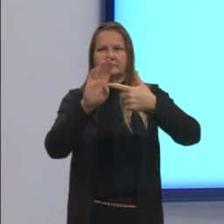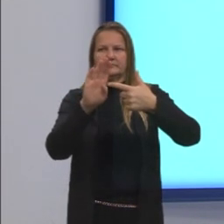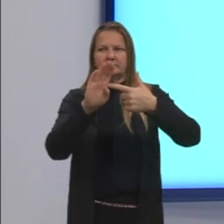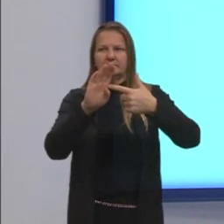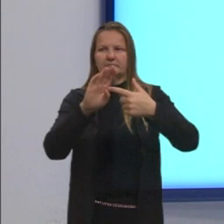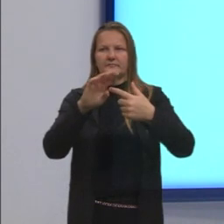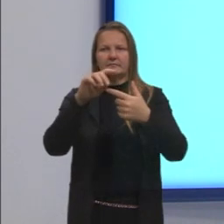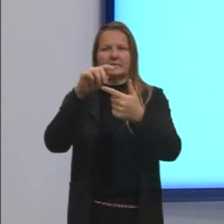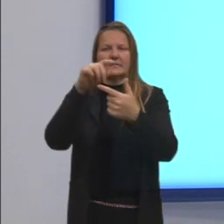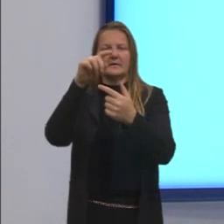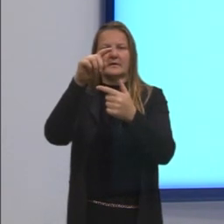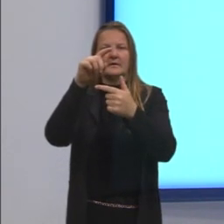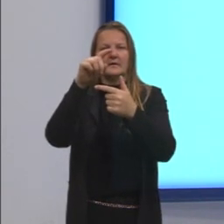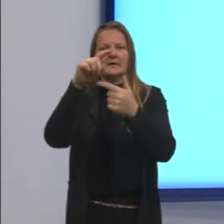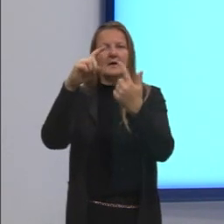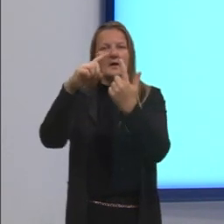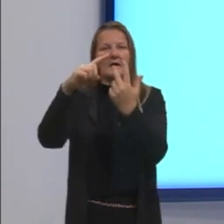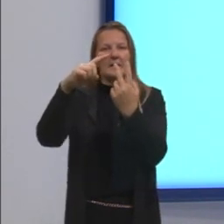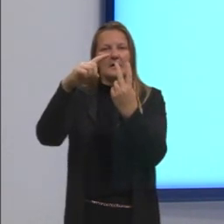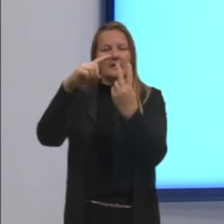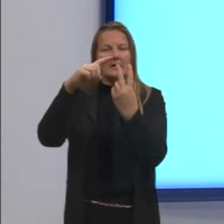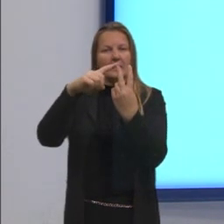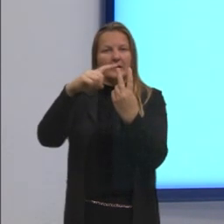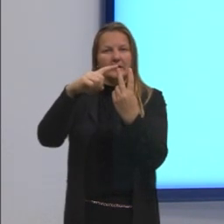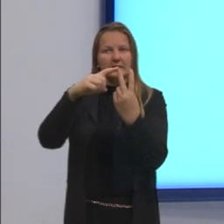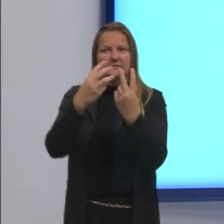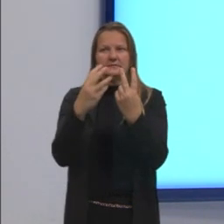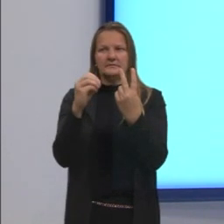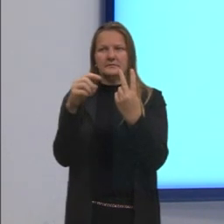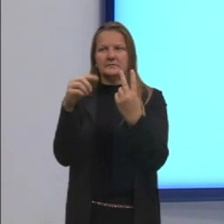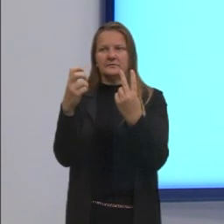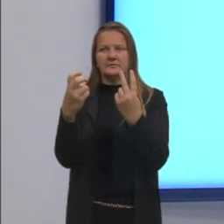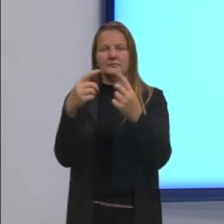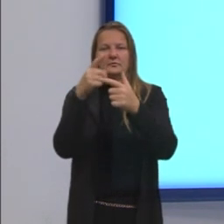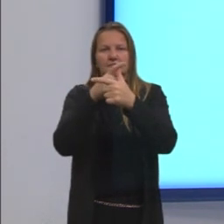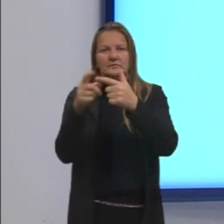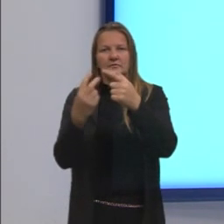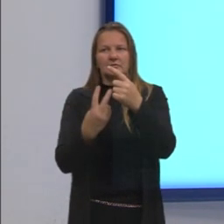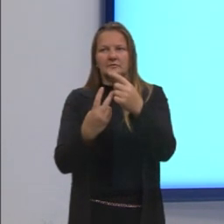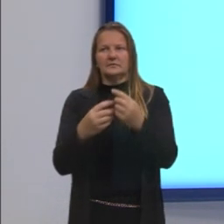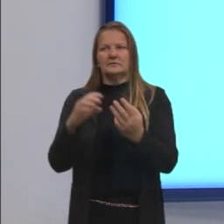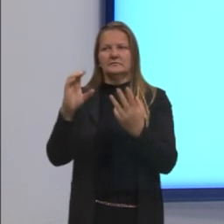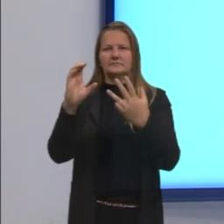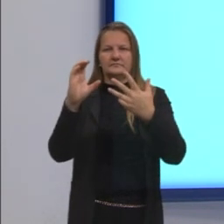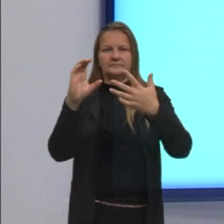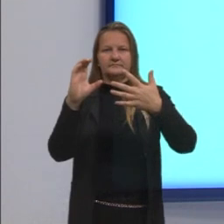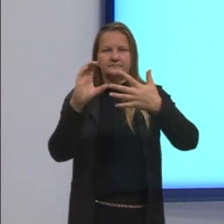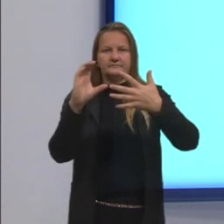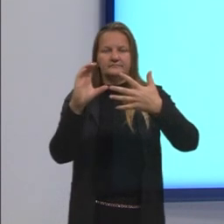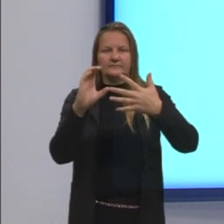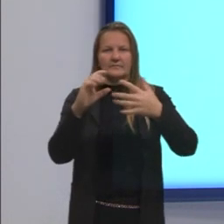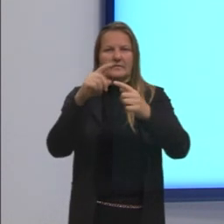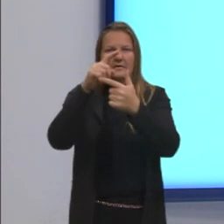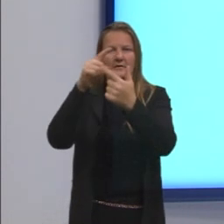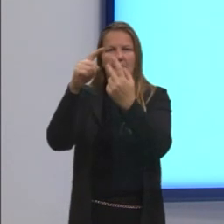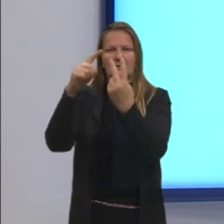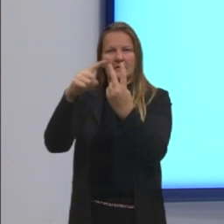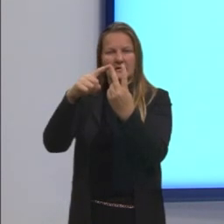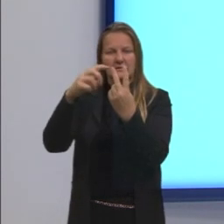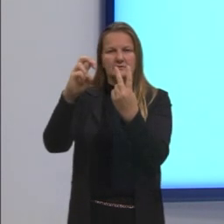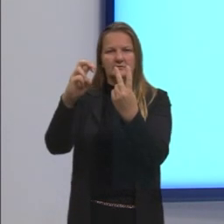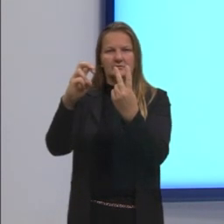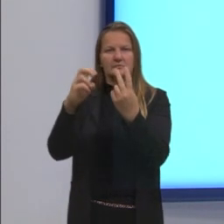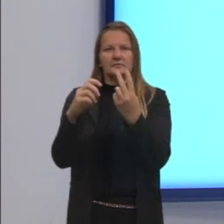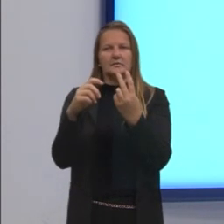raiz de 30 - 5 tudo isso dividido por 2 a letra C raiz de 5 letra D